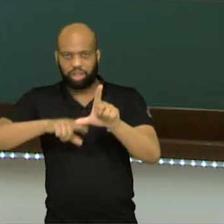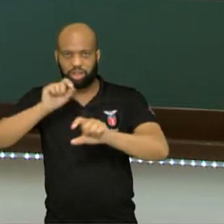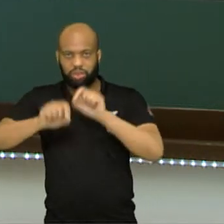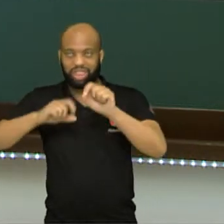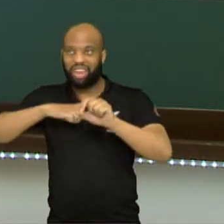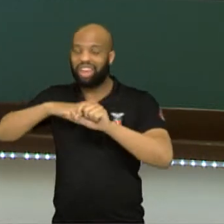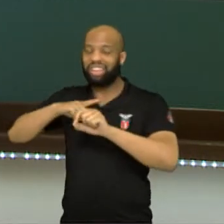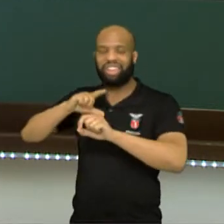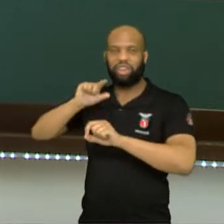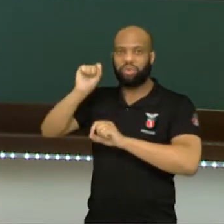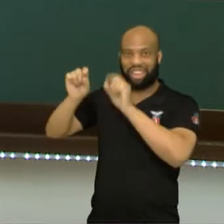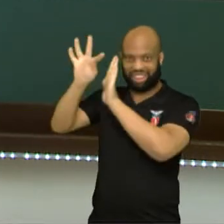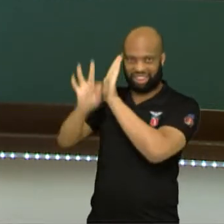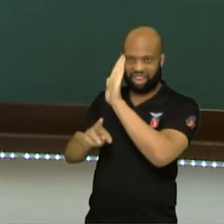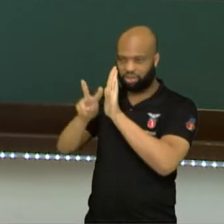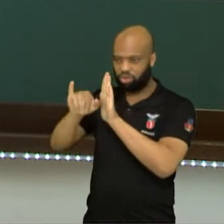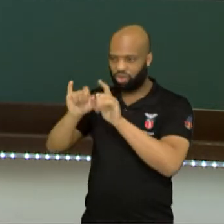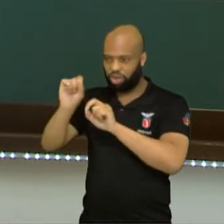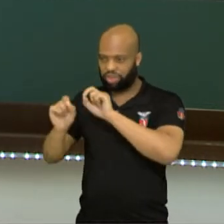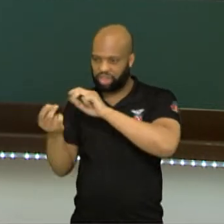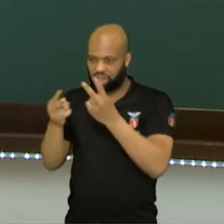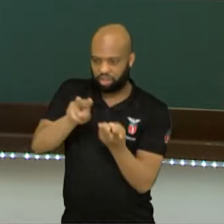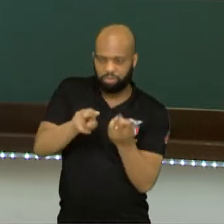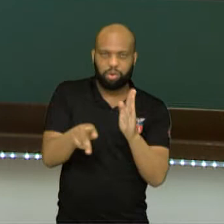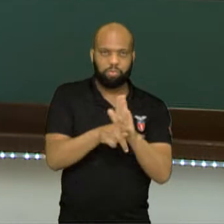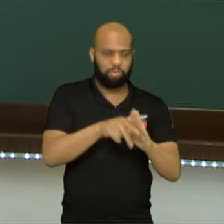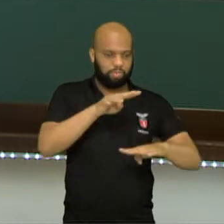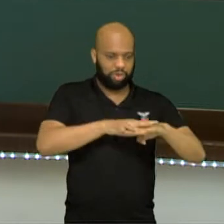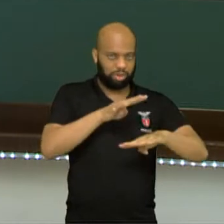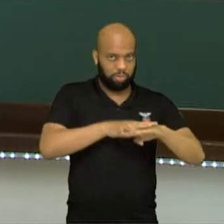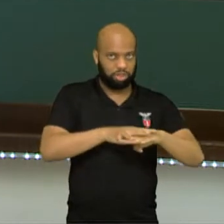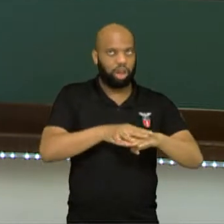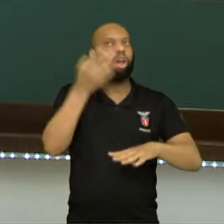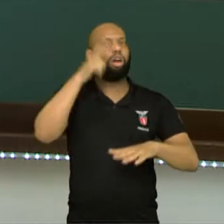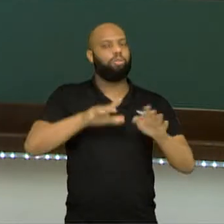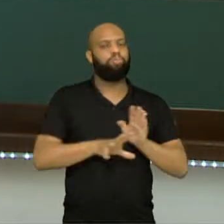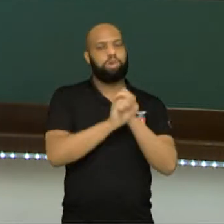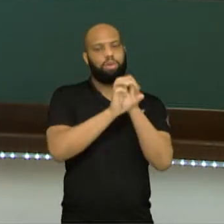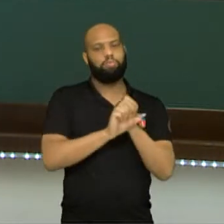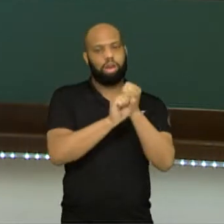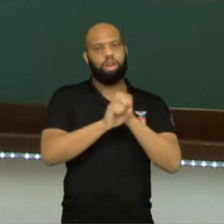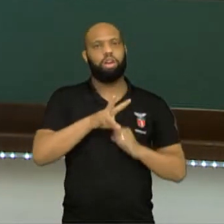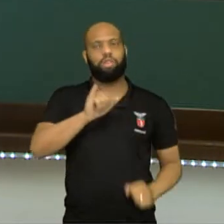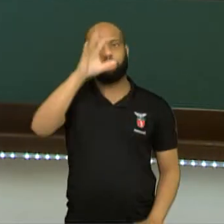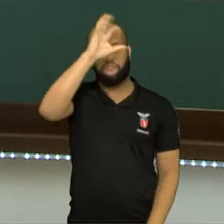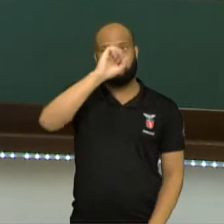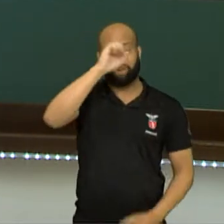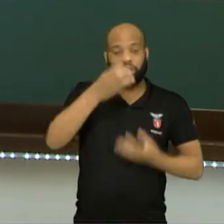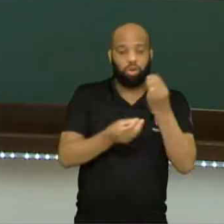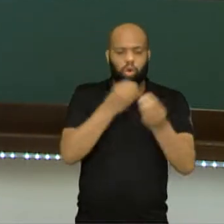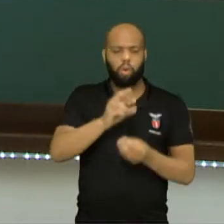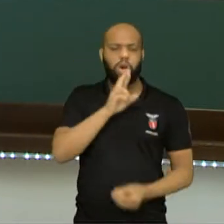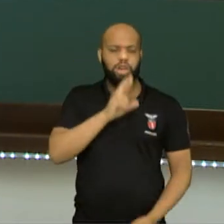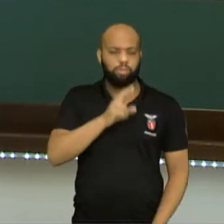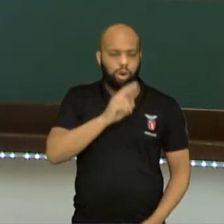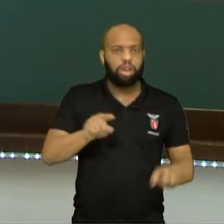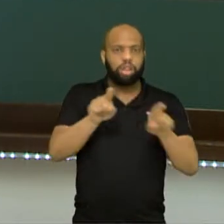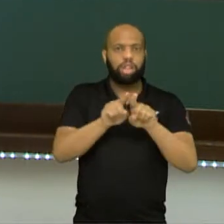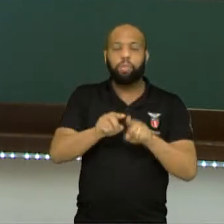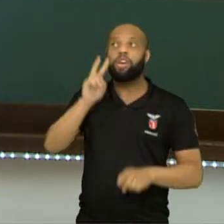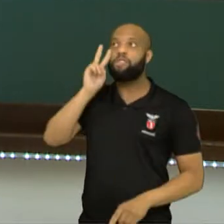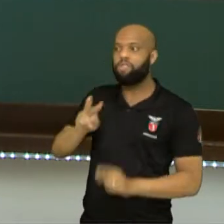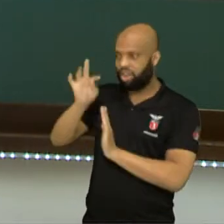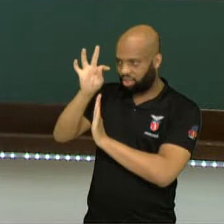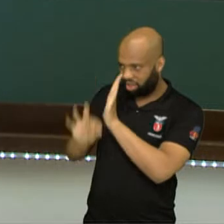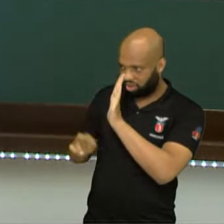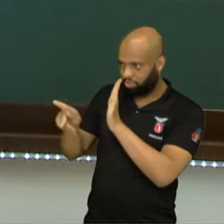numa equação, tá certo? Então nós vamos saber executar uma ferramenta e aplicar essa ferramenta para resolver